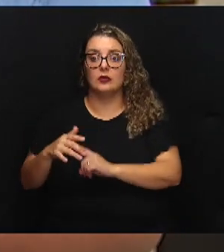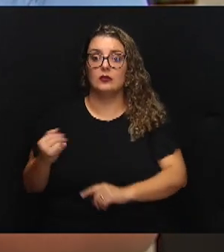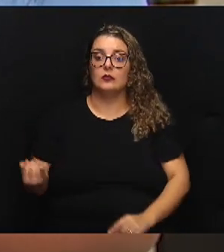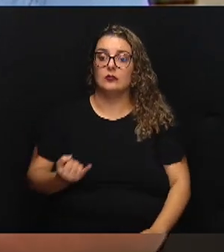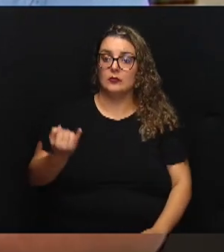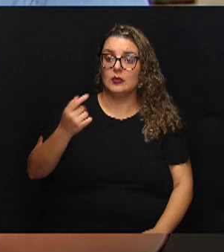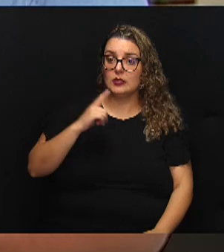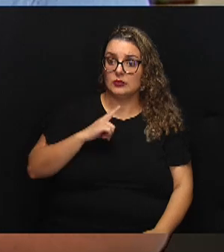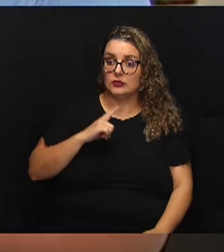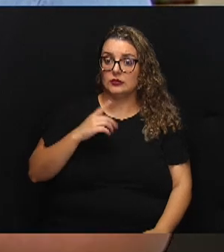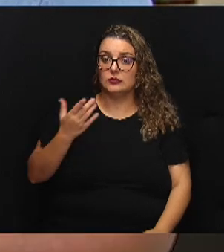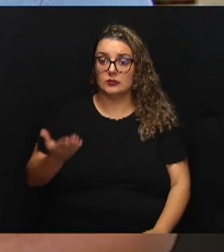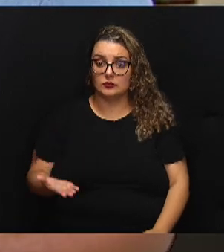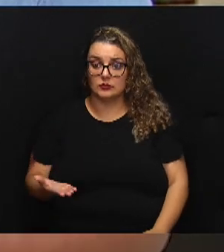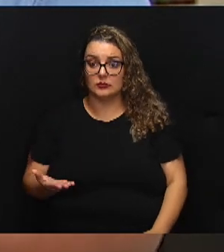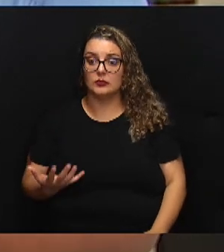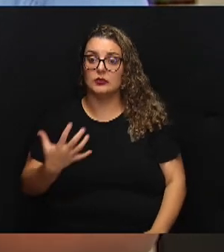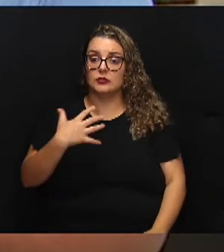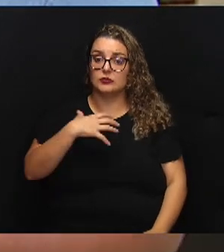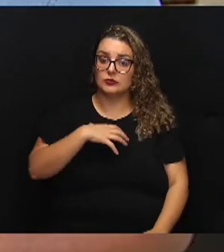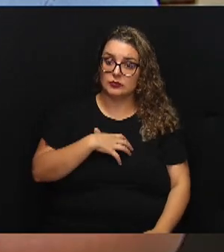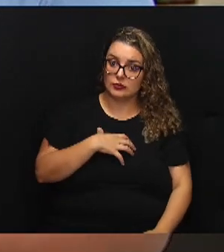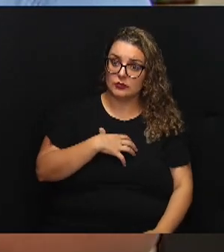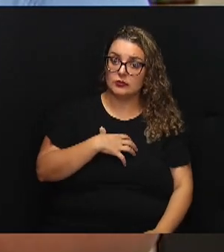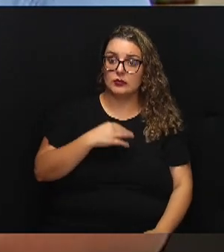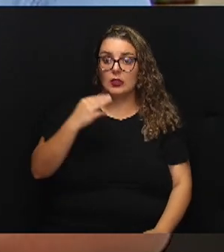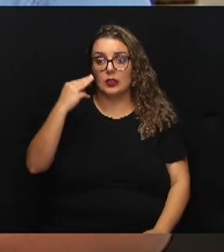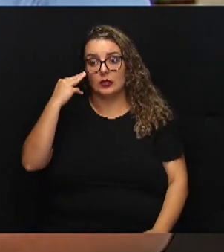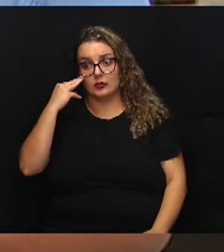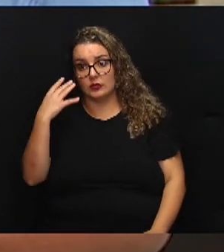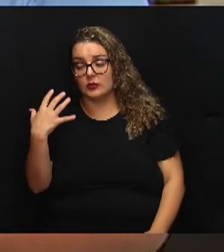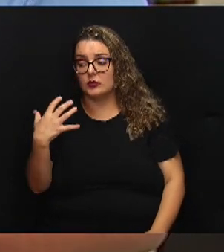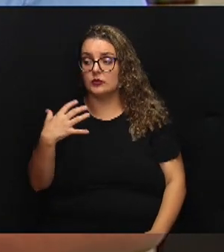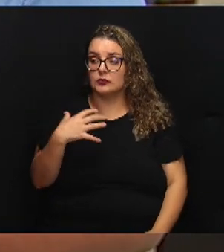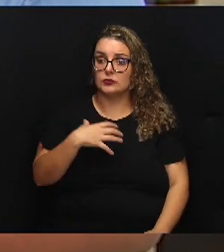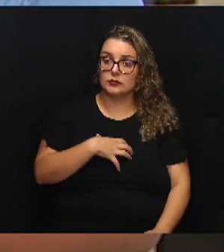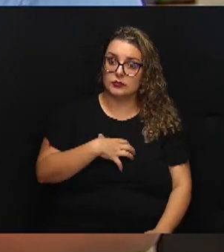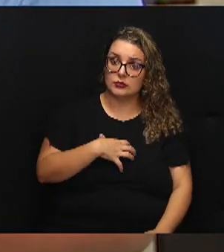tenham ali uma condição mental, uma condição